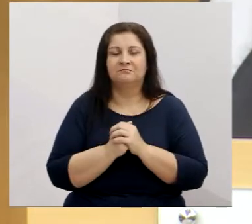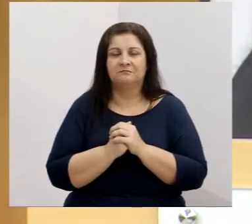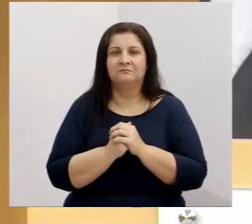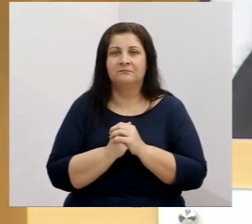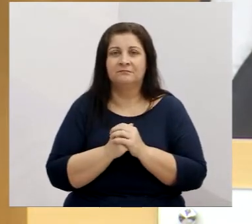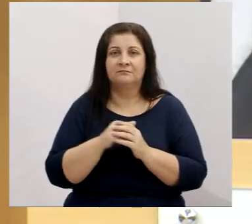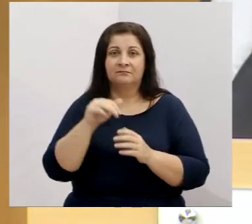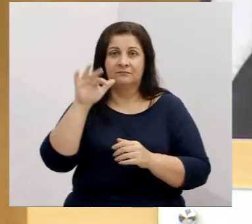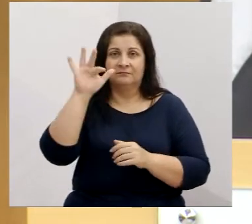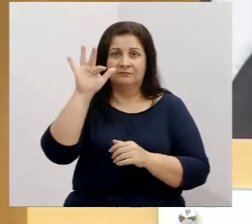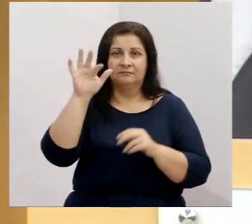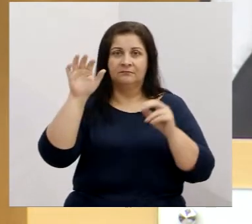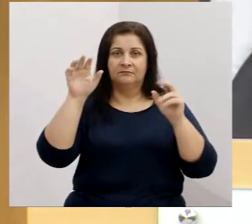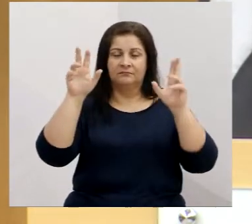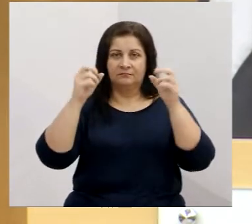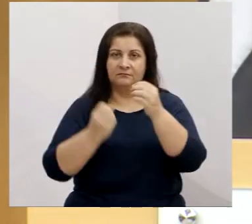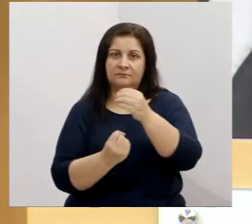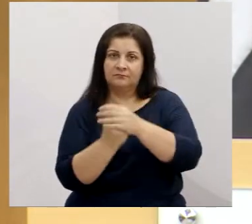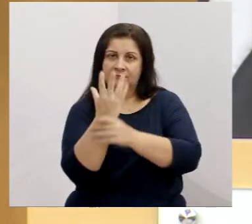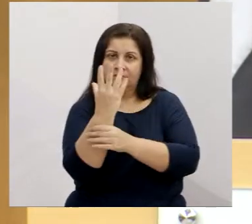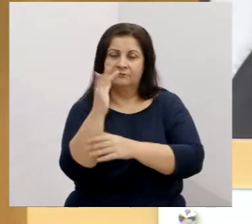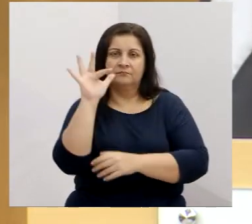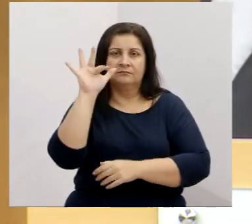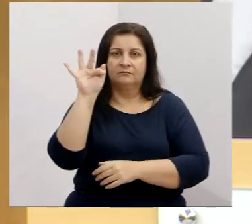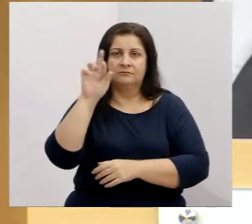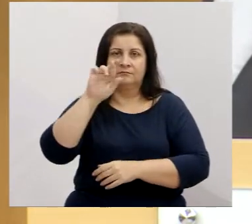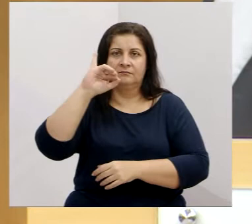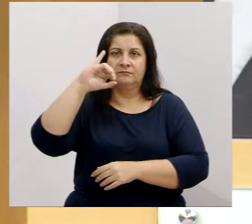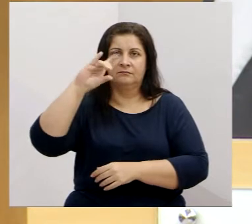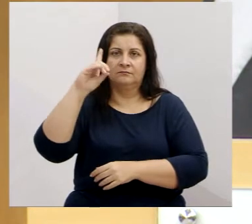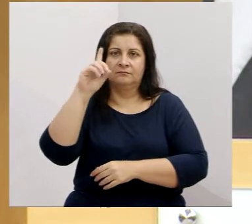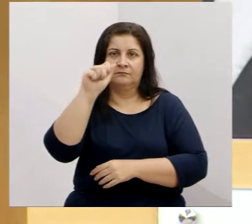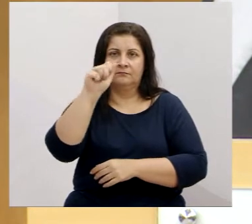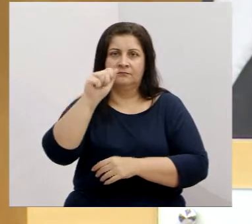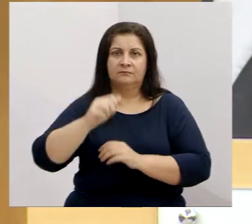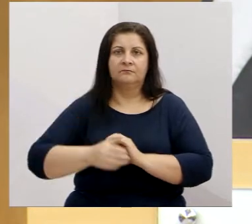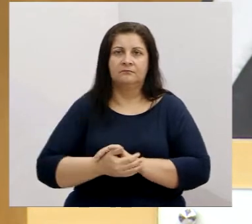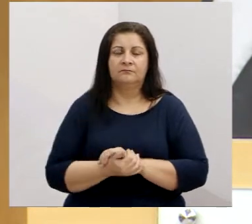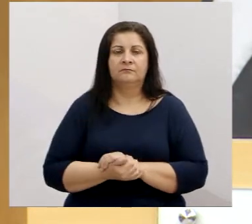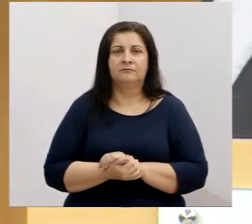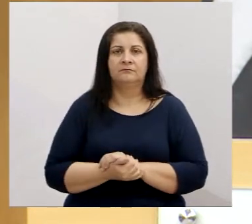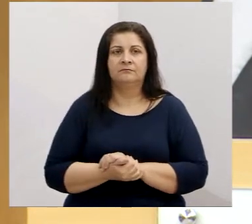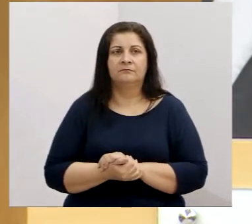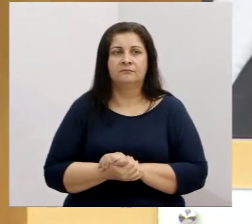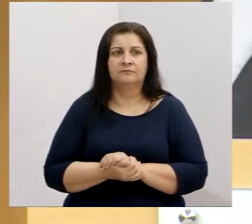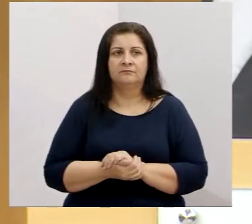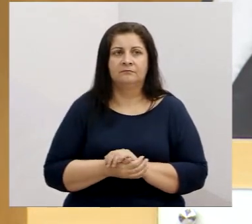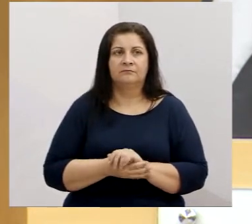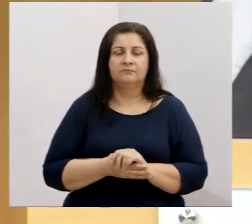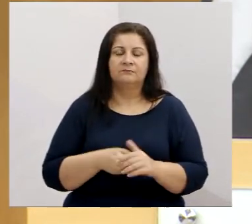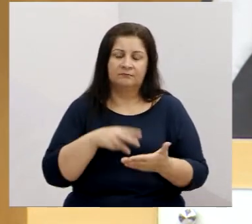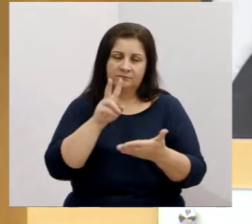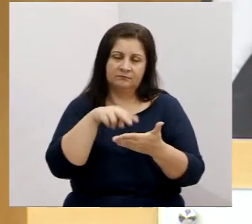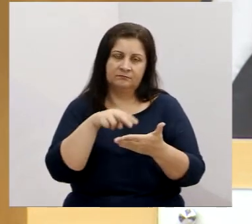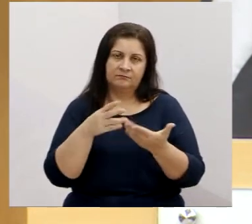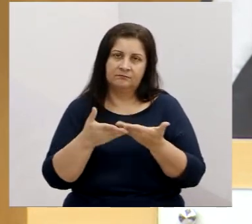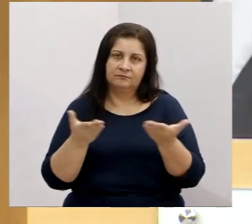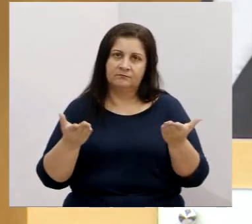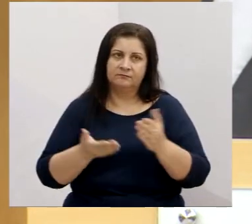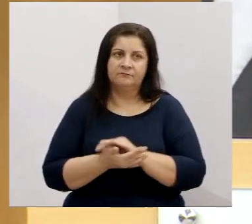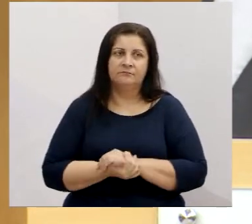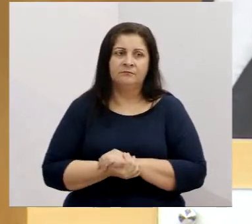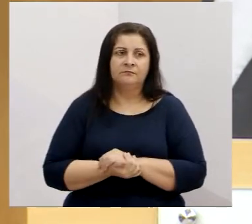da Frida que ela deixa para nós ela sempre tão revolucionária Mas ela deixa uma mensagem romântica que eu gostaria de ler para